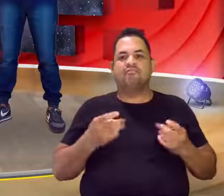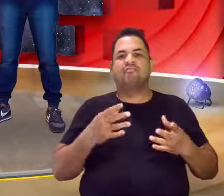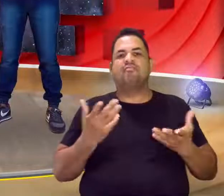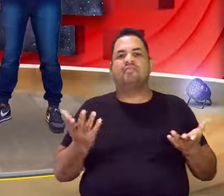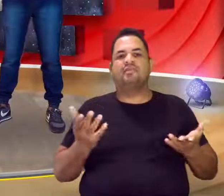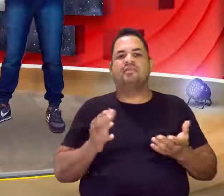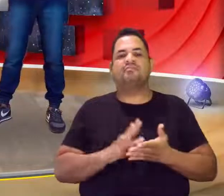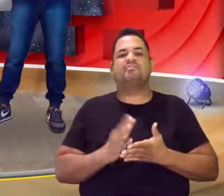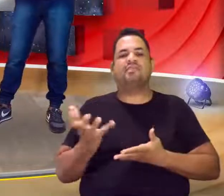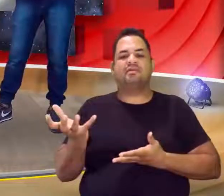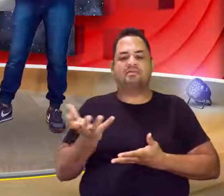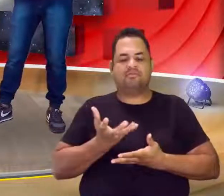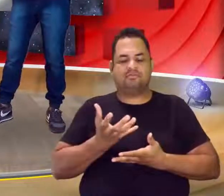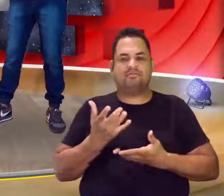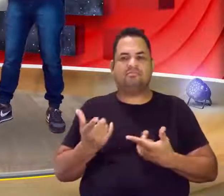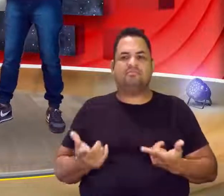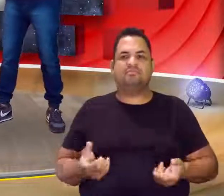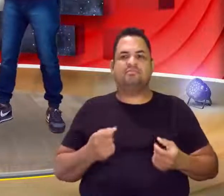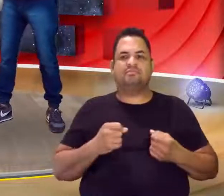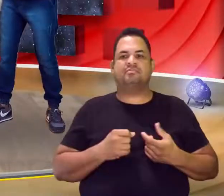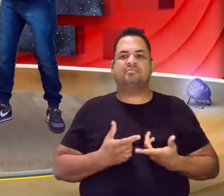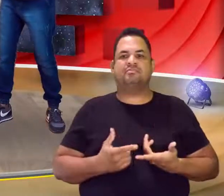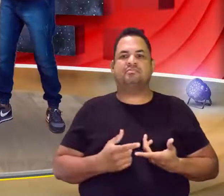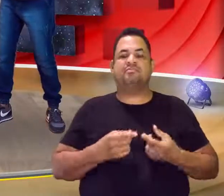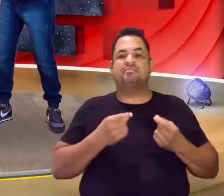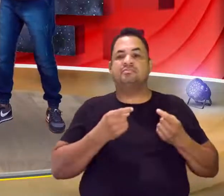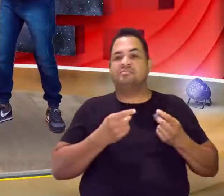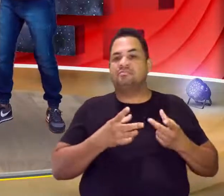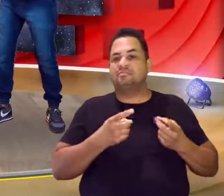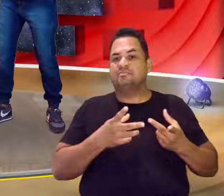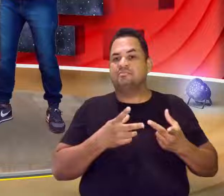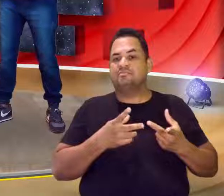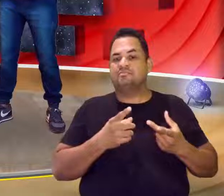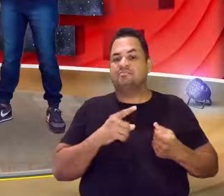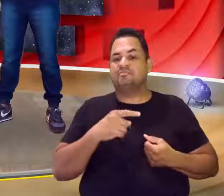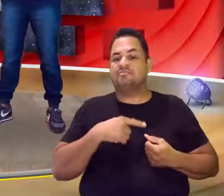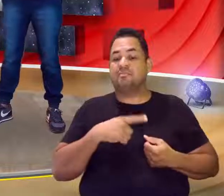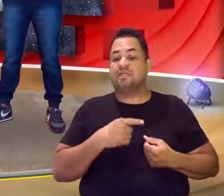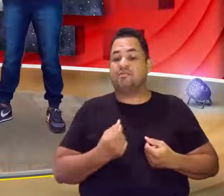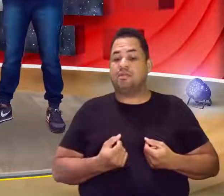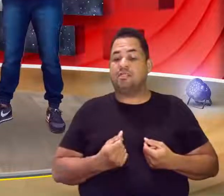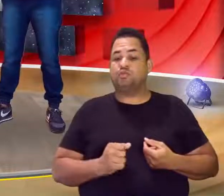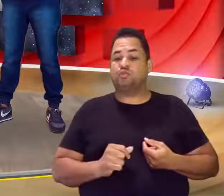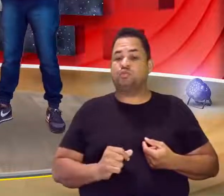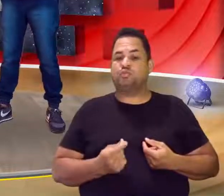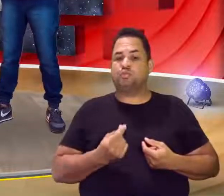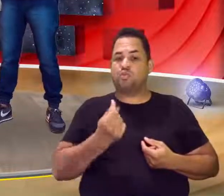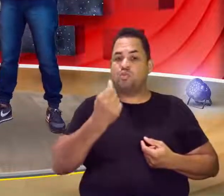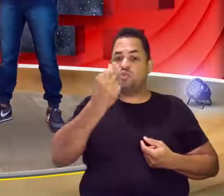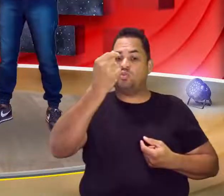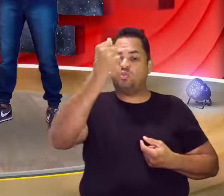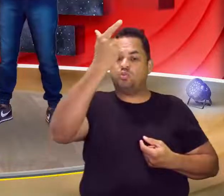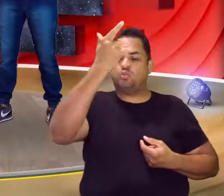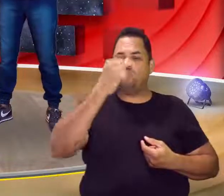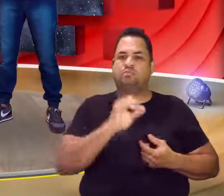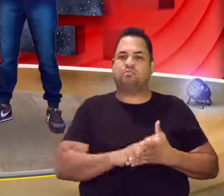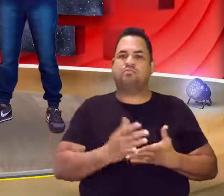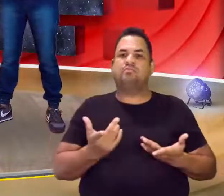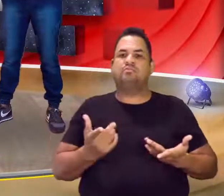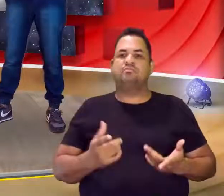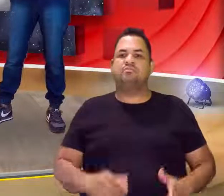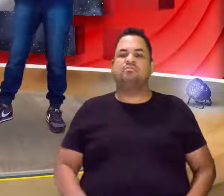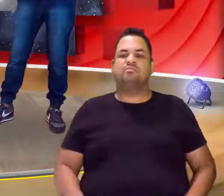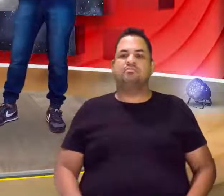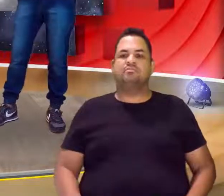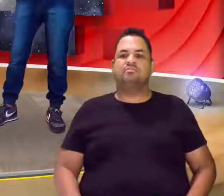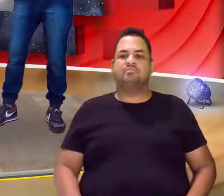vendeu mais, ele está querendo aumentar. Desculpa, que vendeu mais não. O que gerou mais lucro. Ele falou, não é em espécie, em